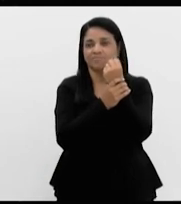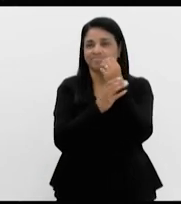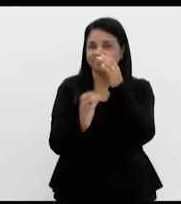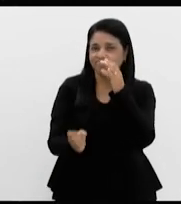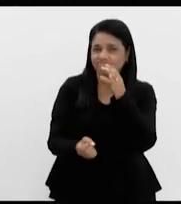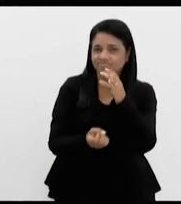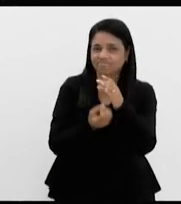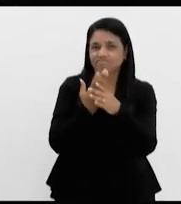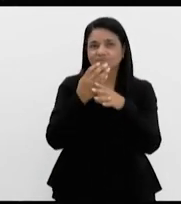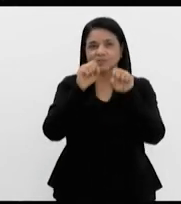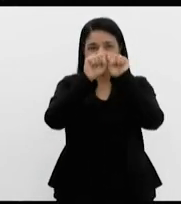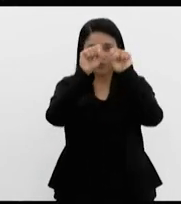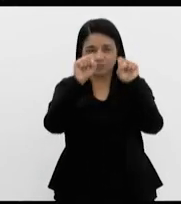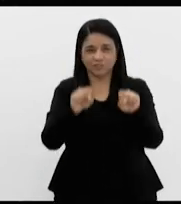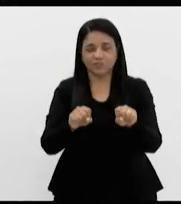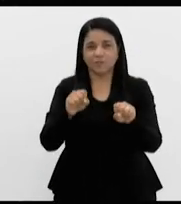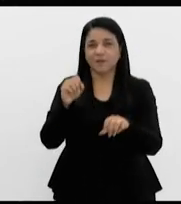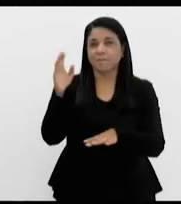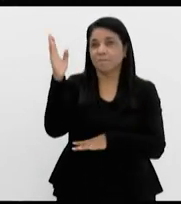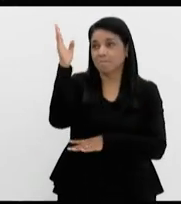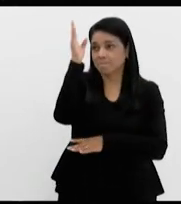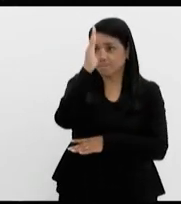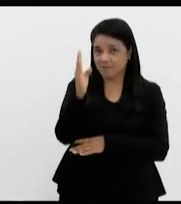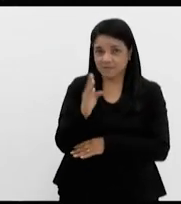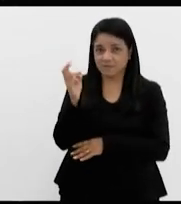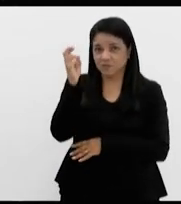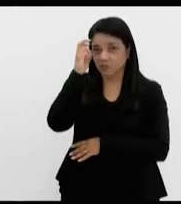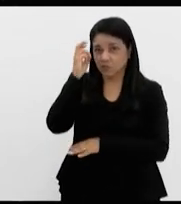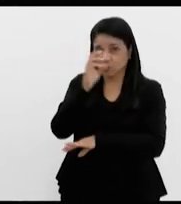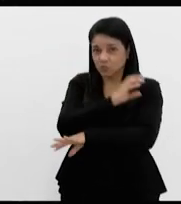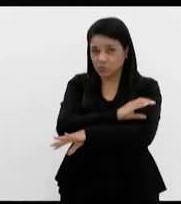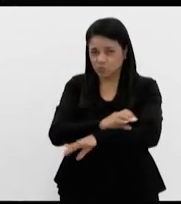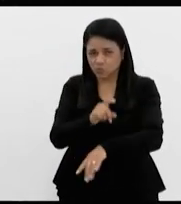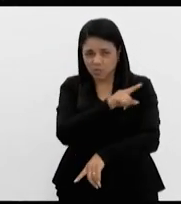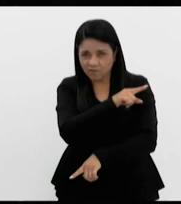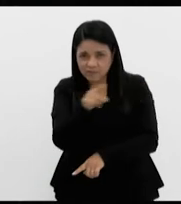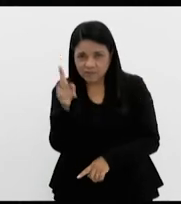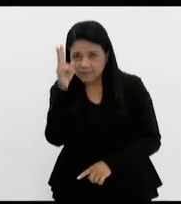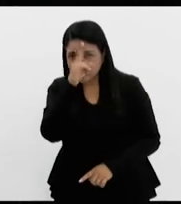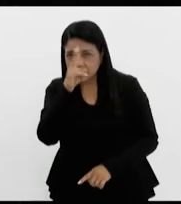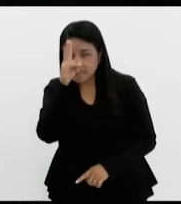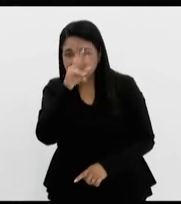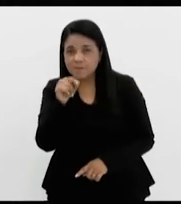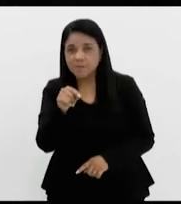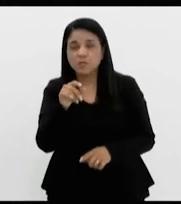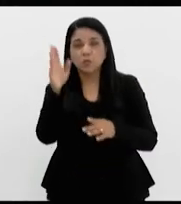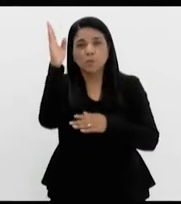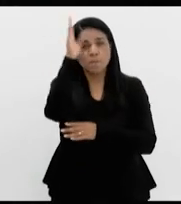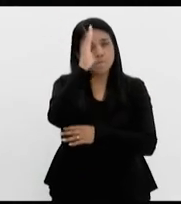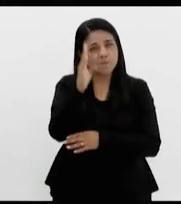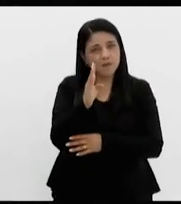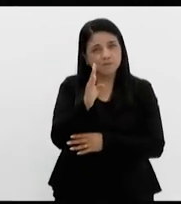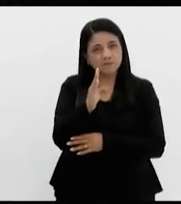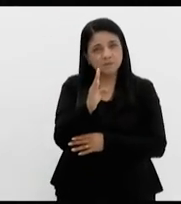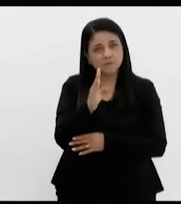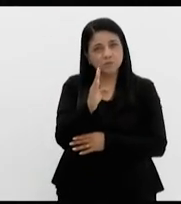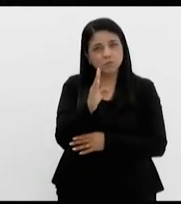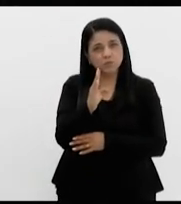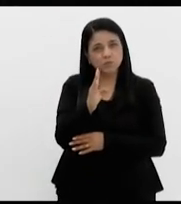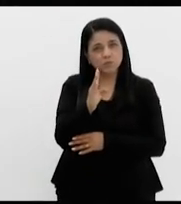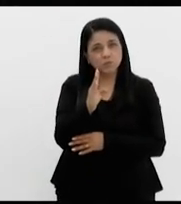do Sistema Nacional de Cultura. Todos devem lembrar que no Brasil, só para título